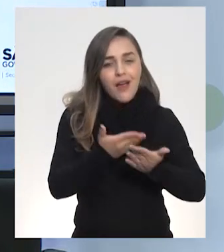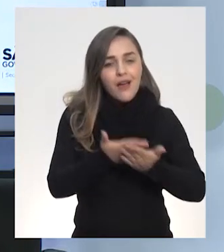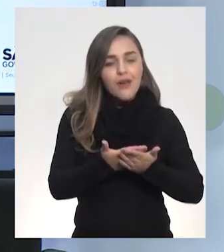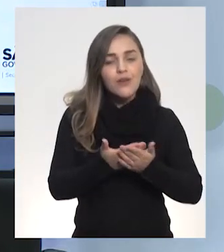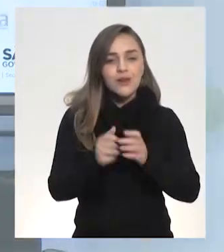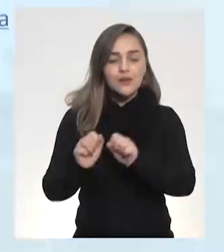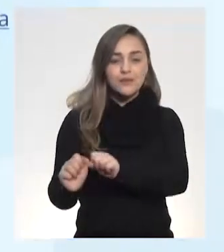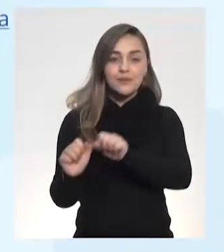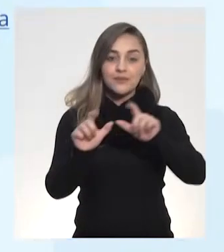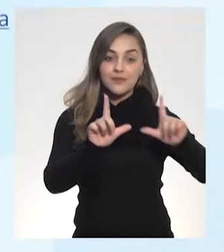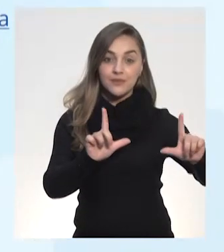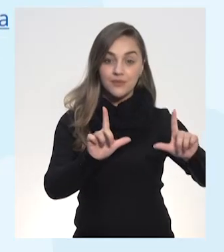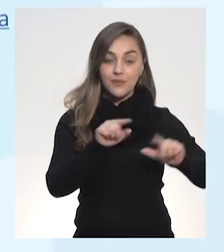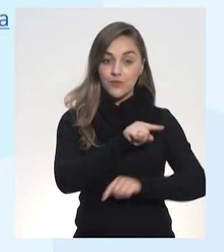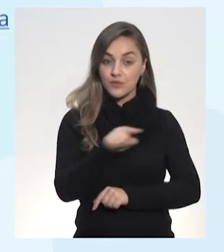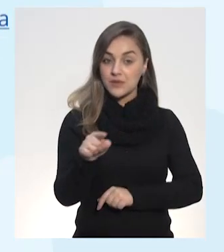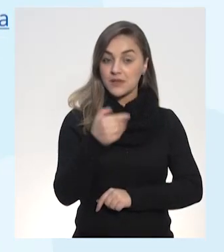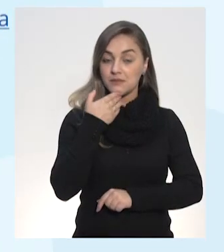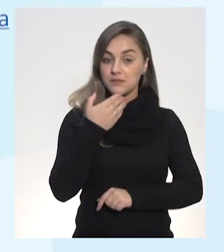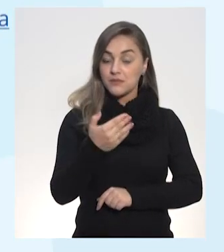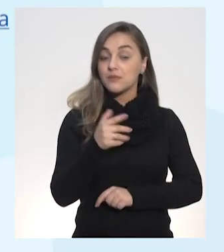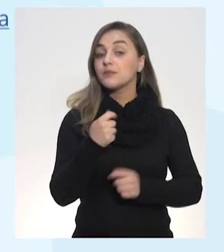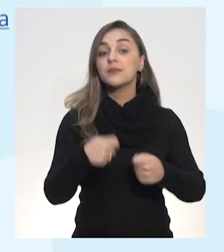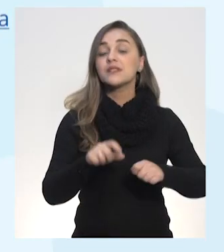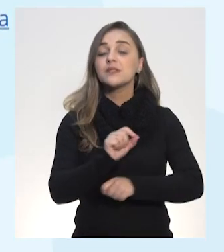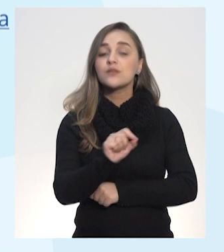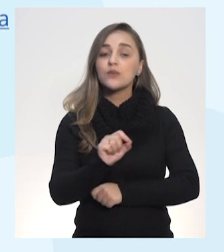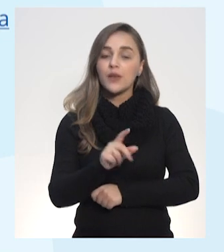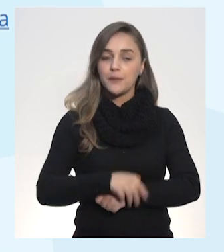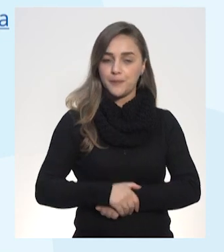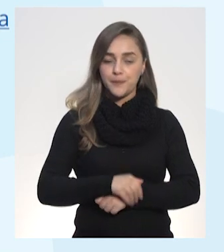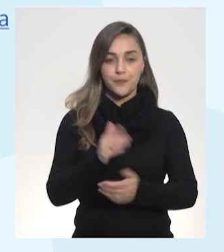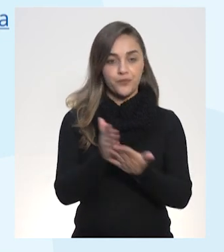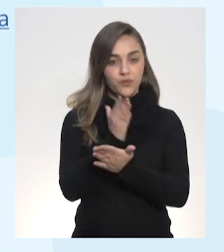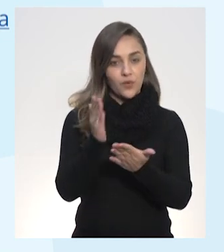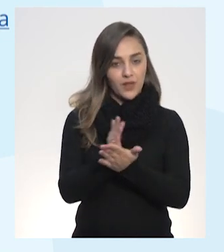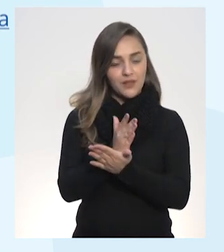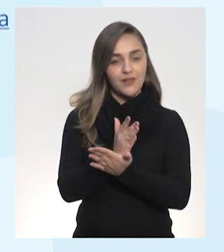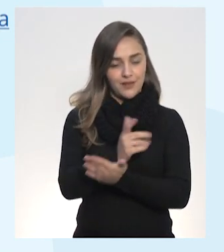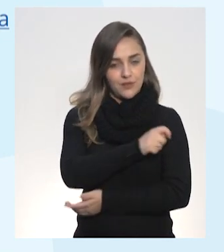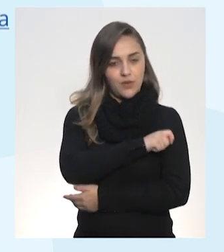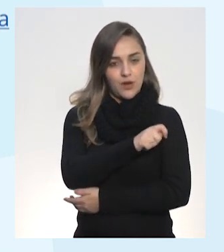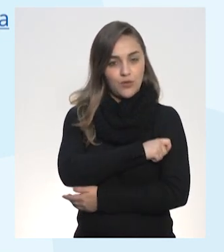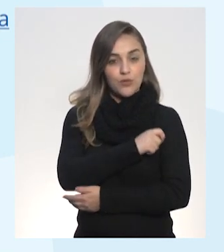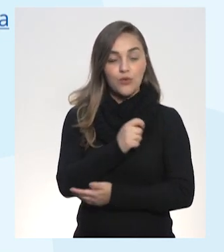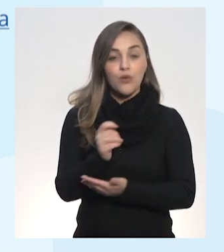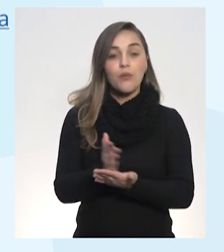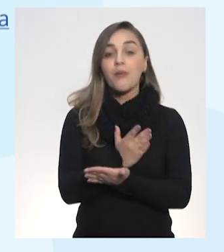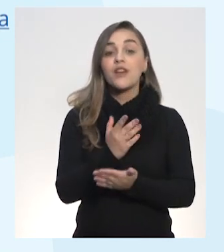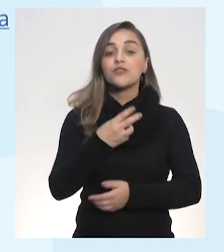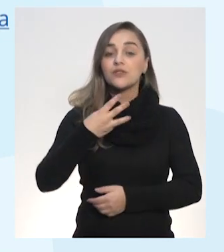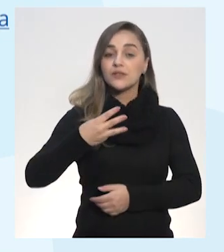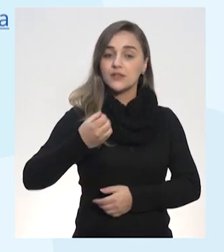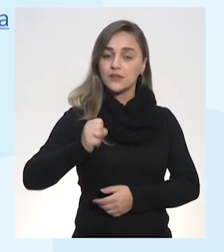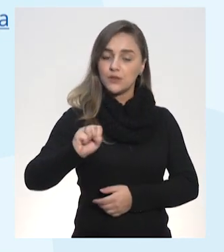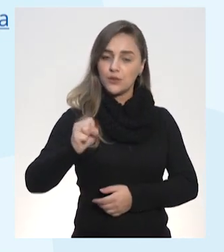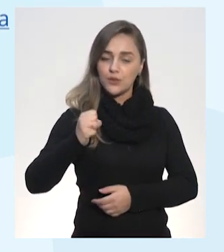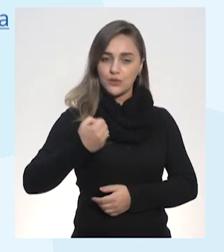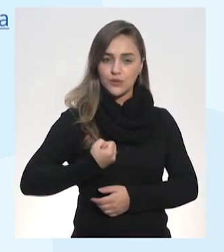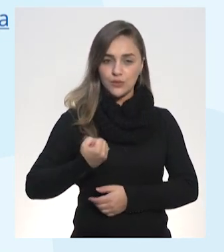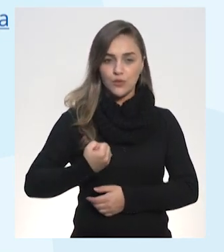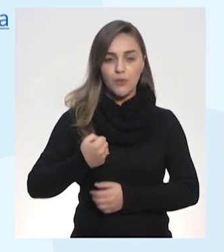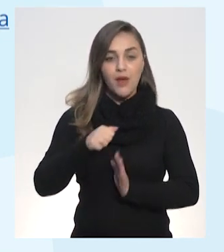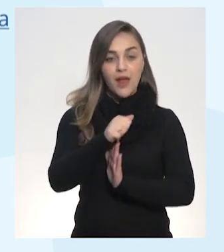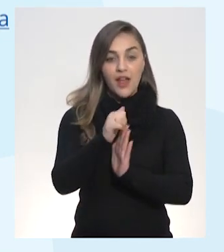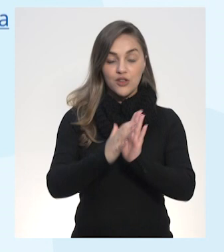Vocês vão precisar do caderno do aluno, a gente vai trabalhar a página 38, as atividades 6 e